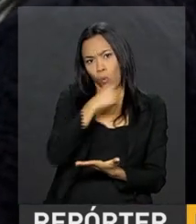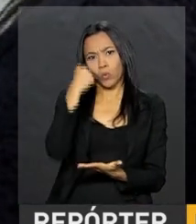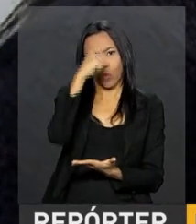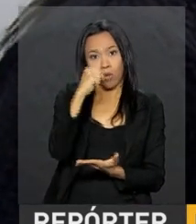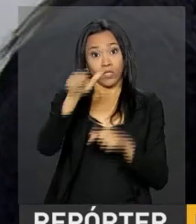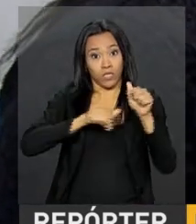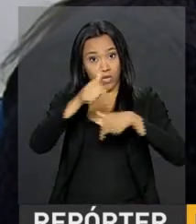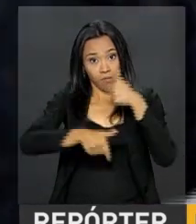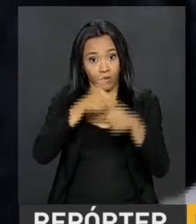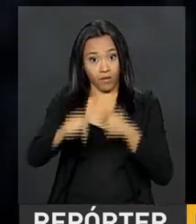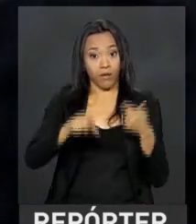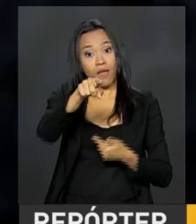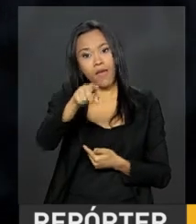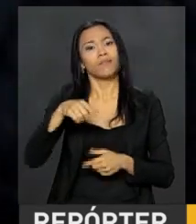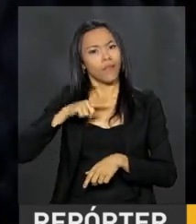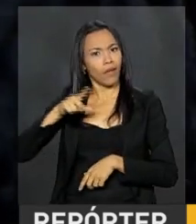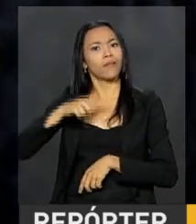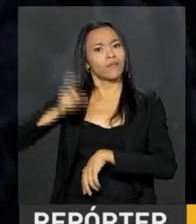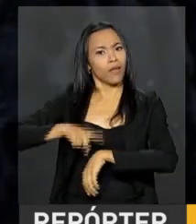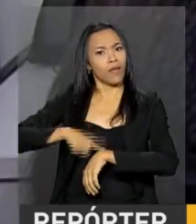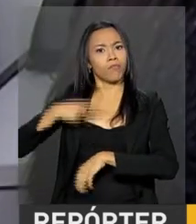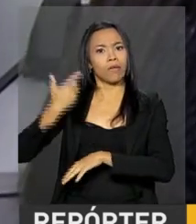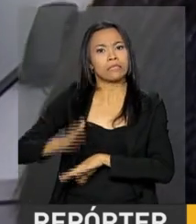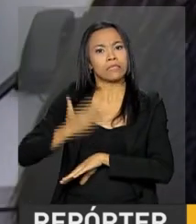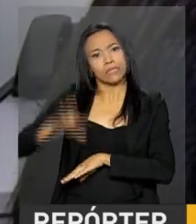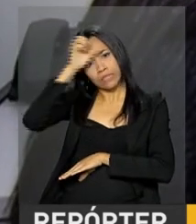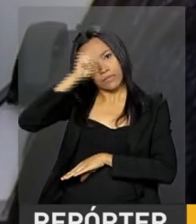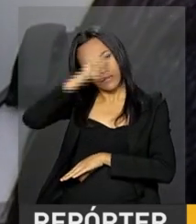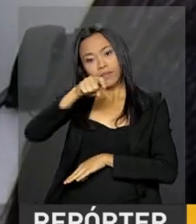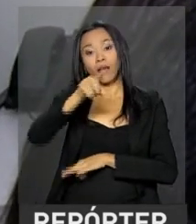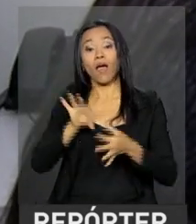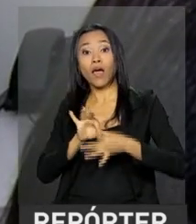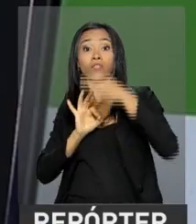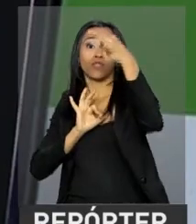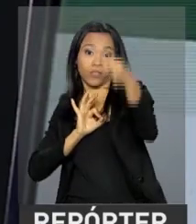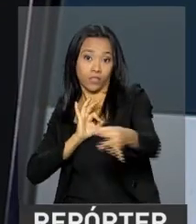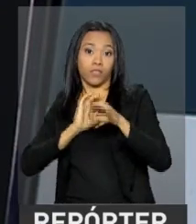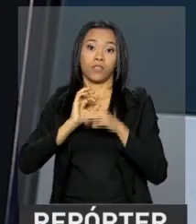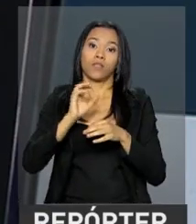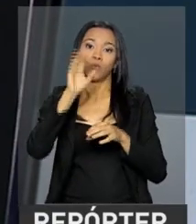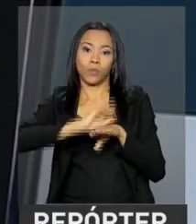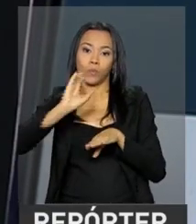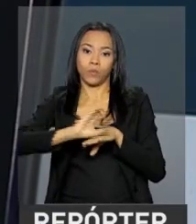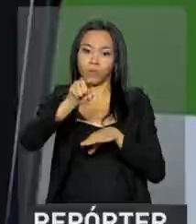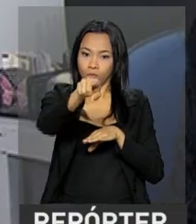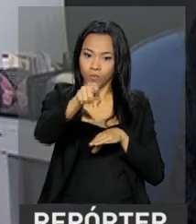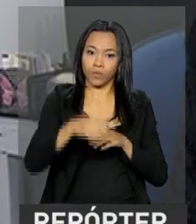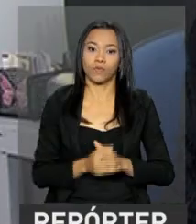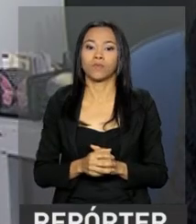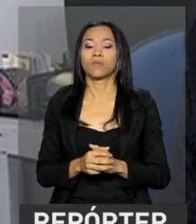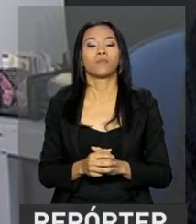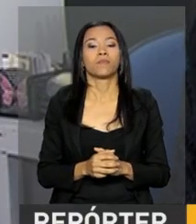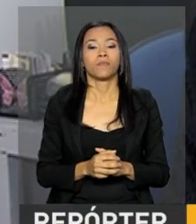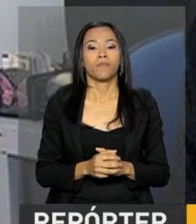ana paula martins encontra tempo para se qualificar ela faz o curso a distância da plataforma brasil braços abertos nos